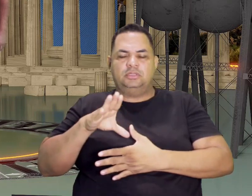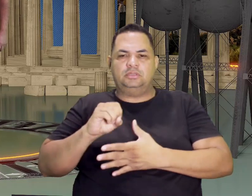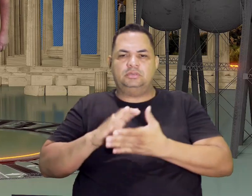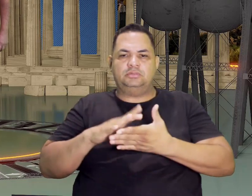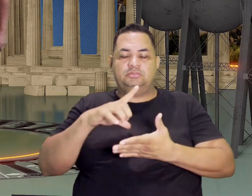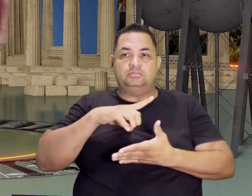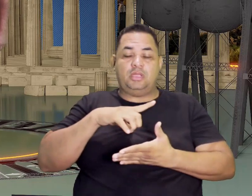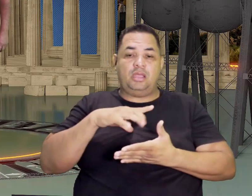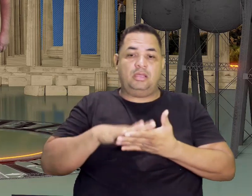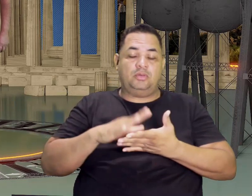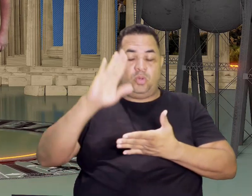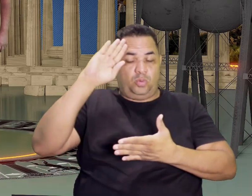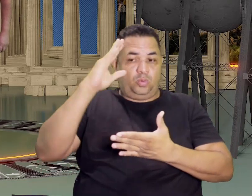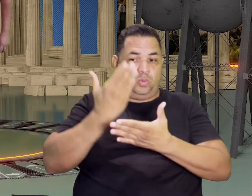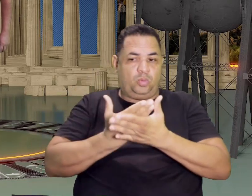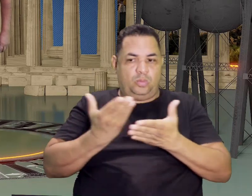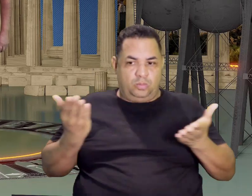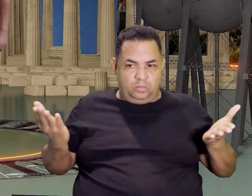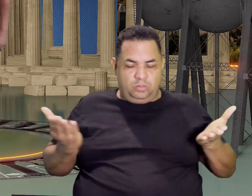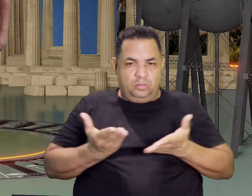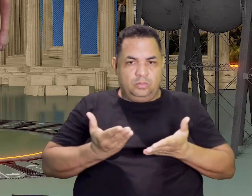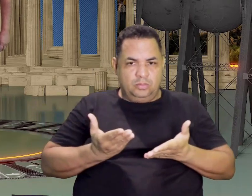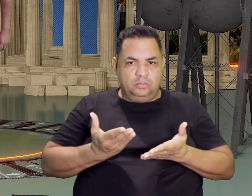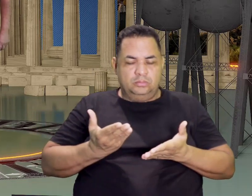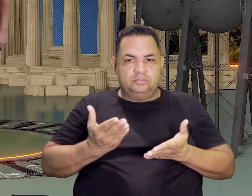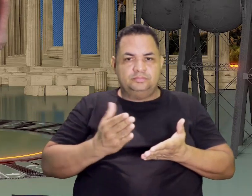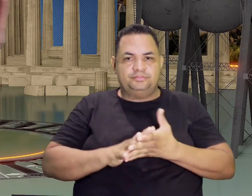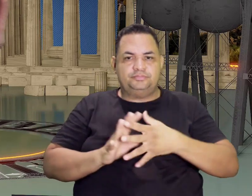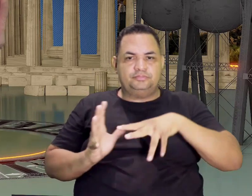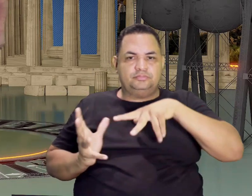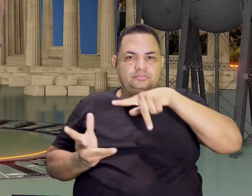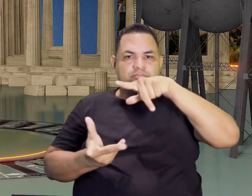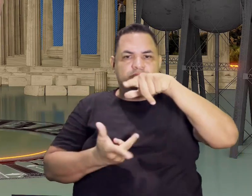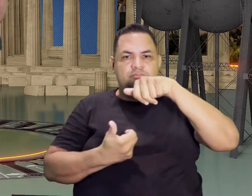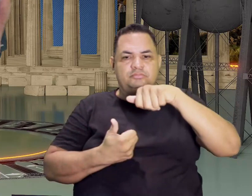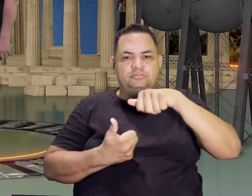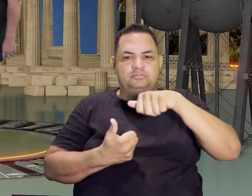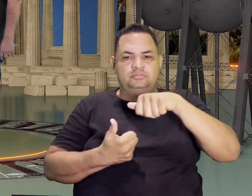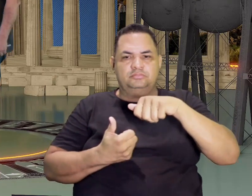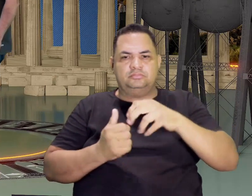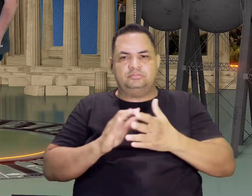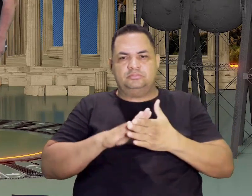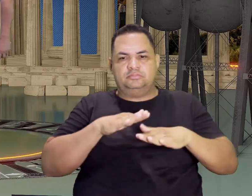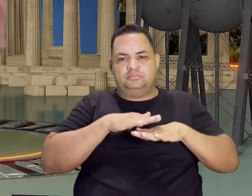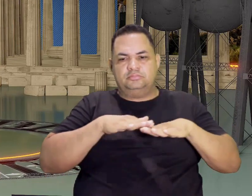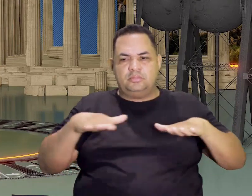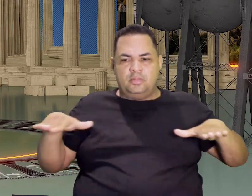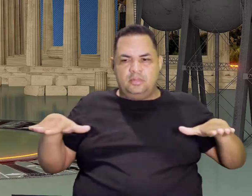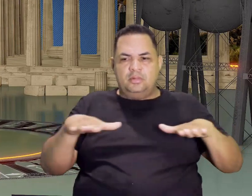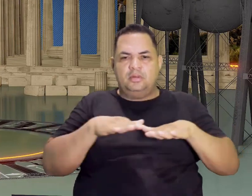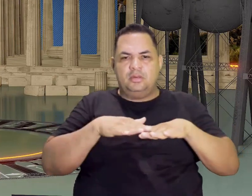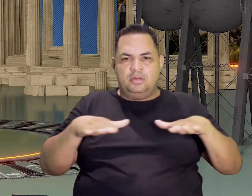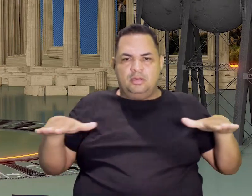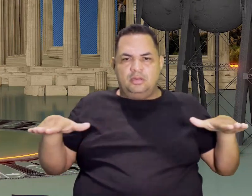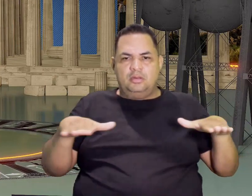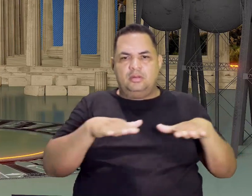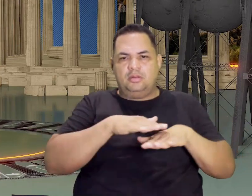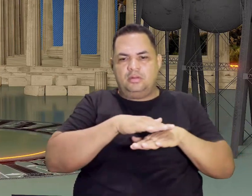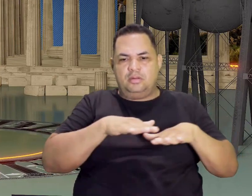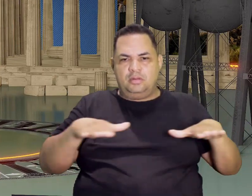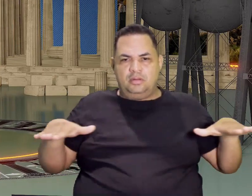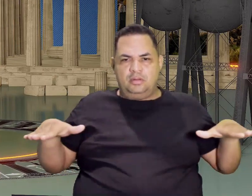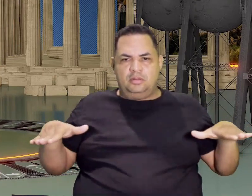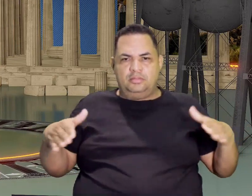Inclusive, alguns acreditam hoje, defendem essa teoria, a Terra planista, que é assim, ó. A Terra como se fosse em forma,